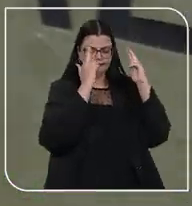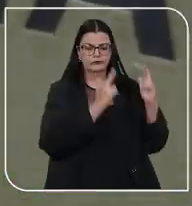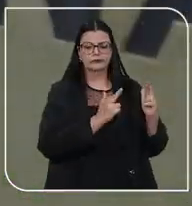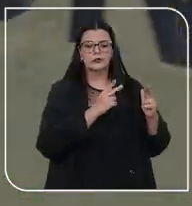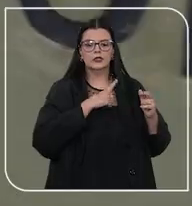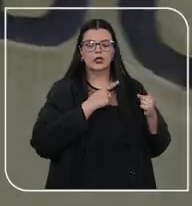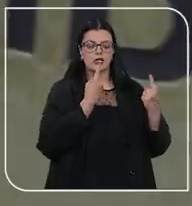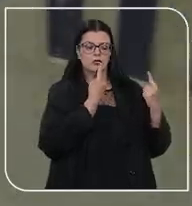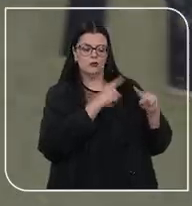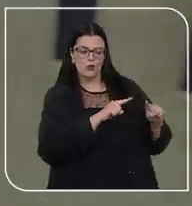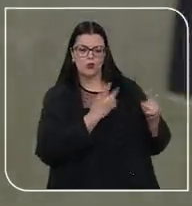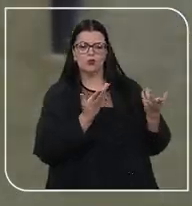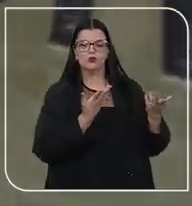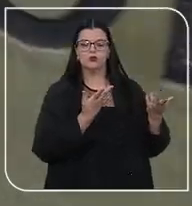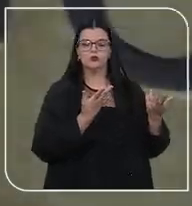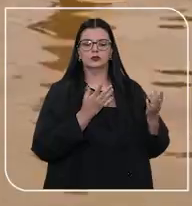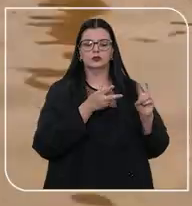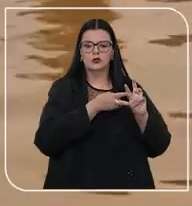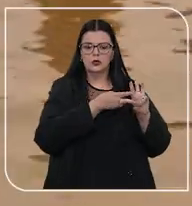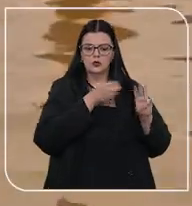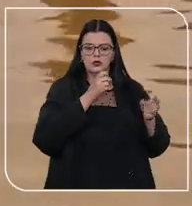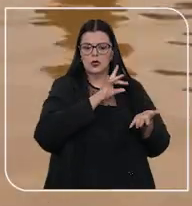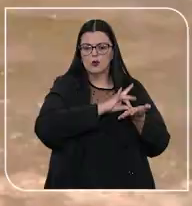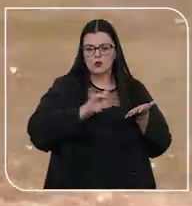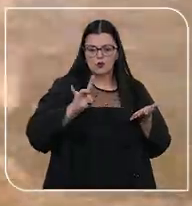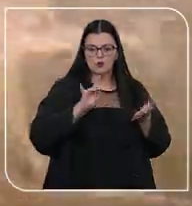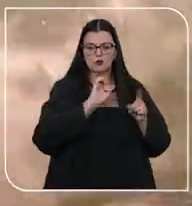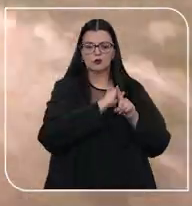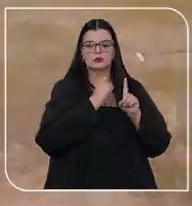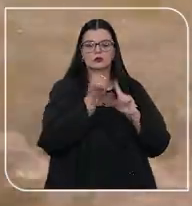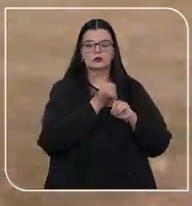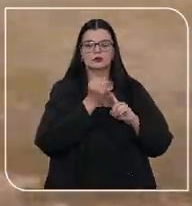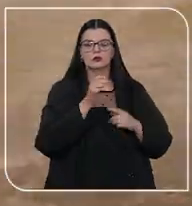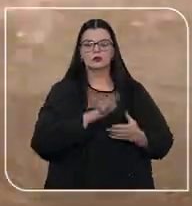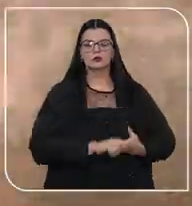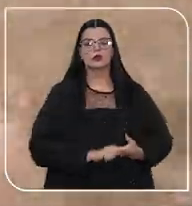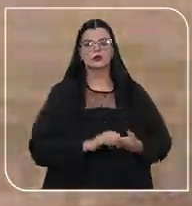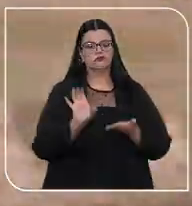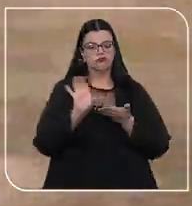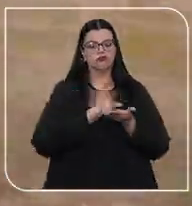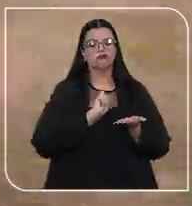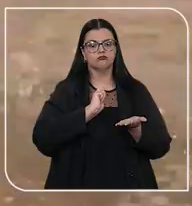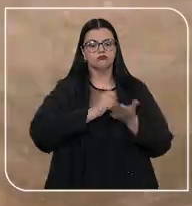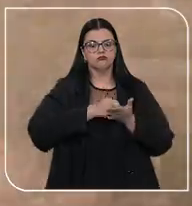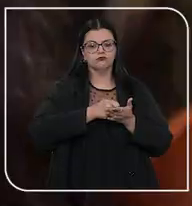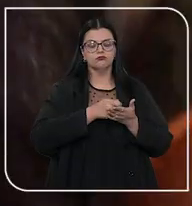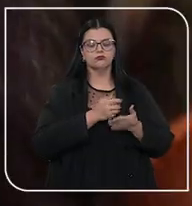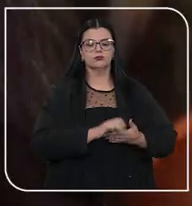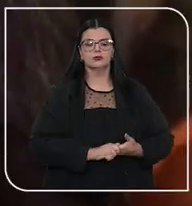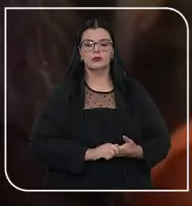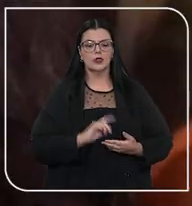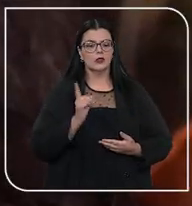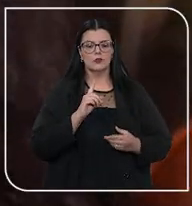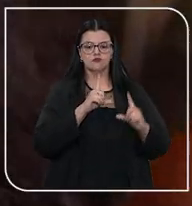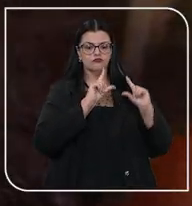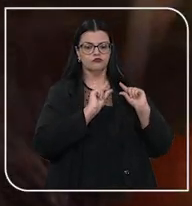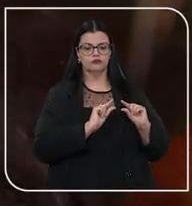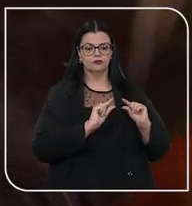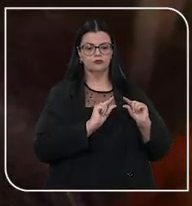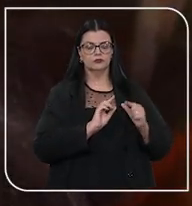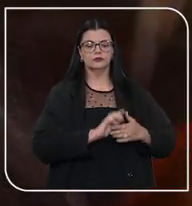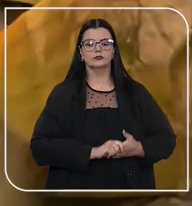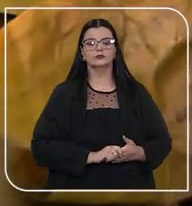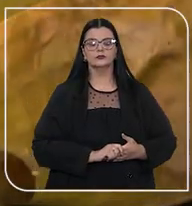intolerantes, estimulando o ódio contra os indígenas e a exclusão social. E por isso, a indenização neste caso não poderia ser